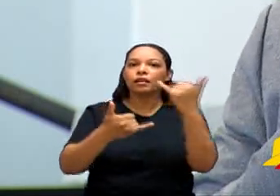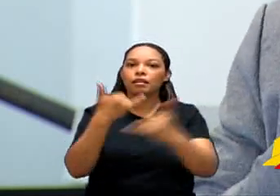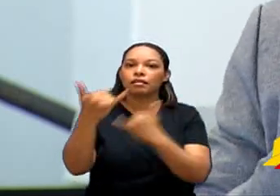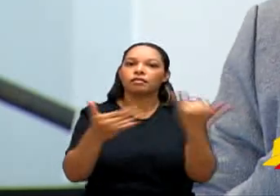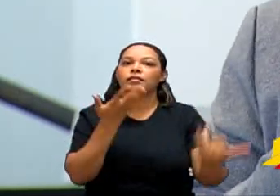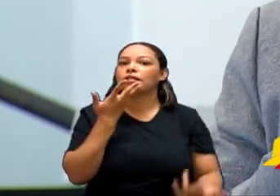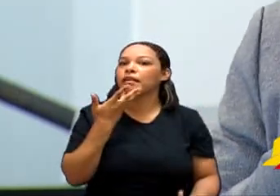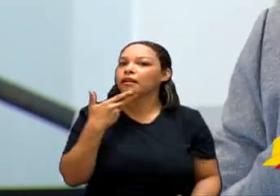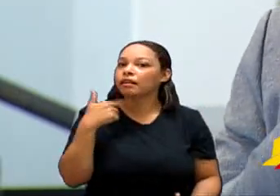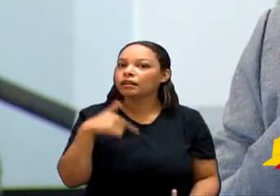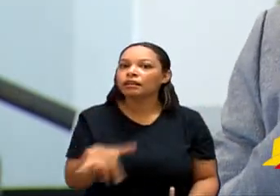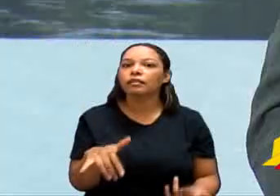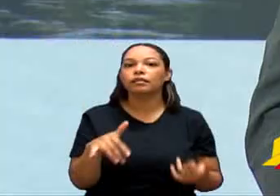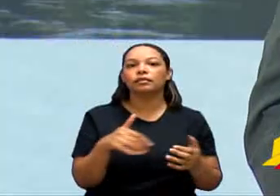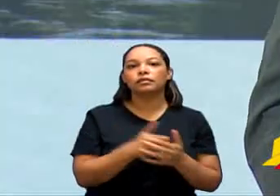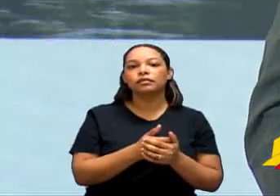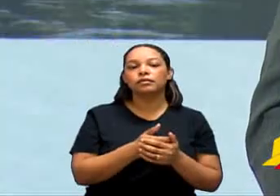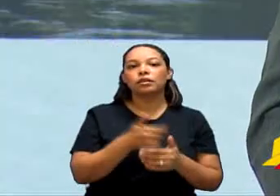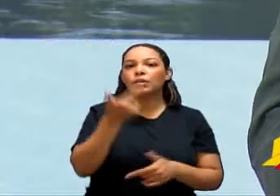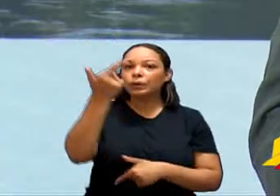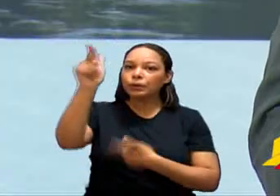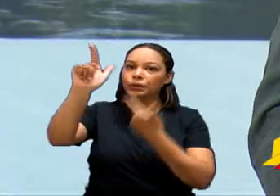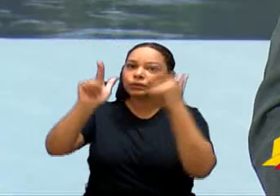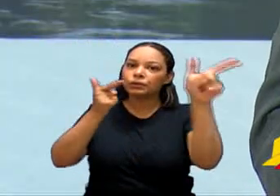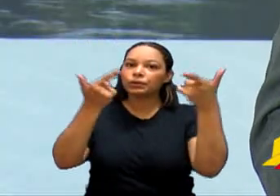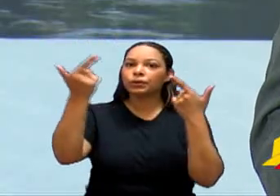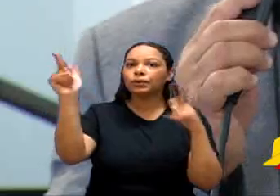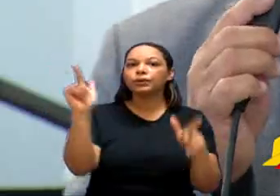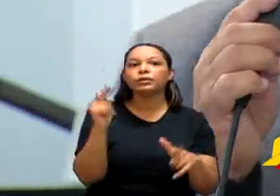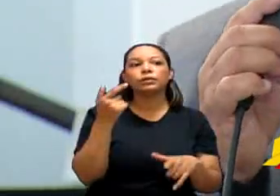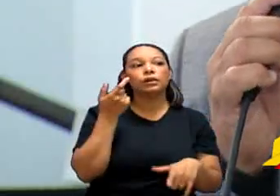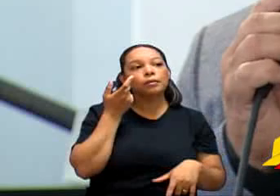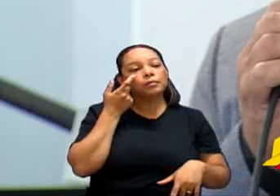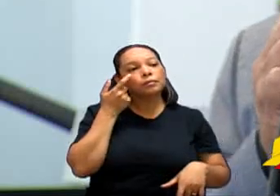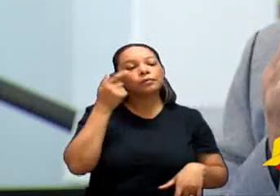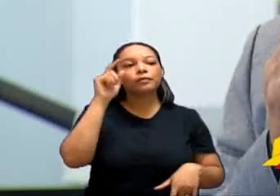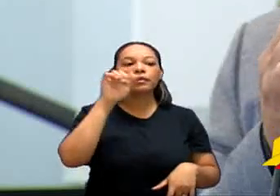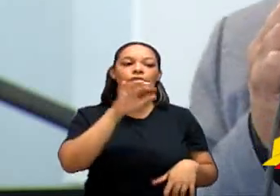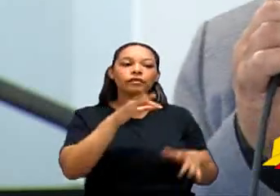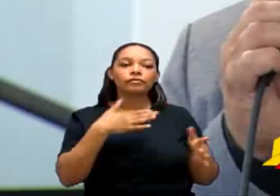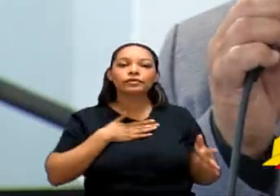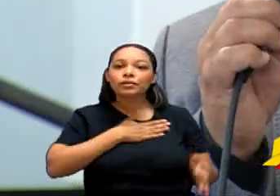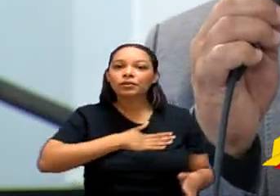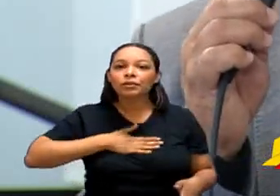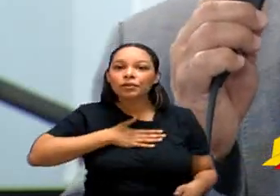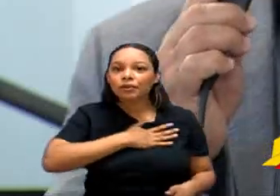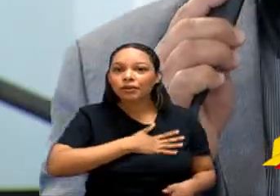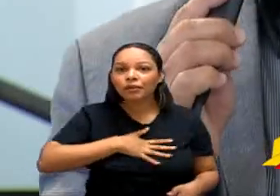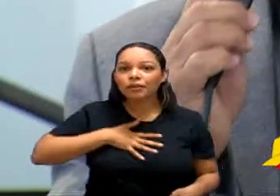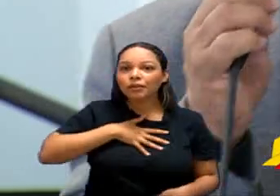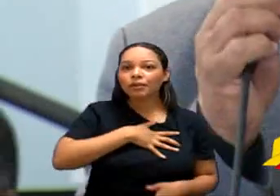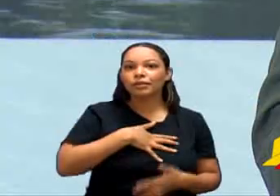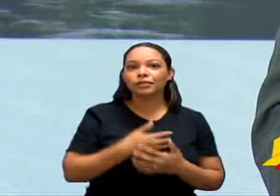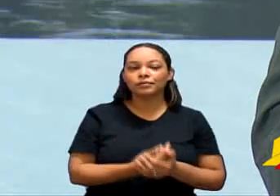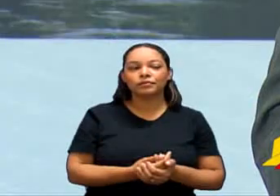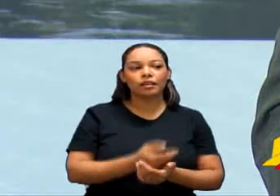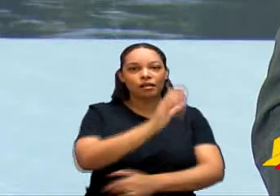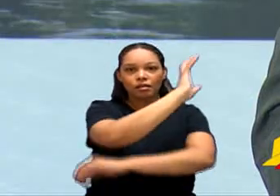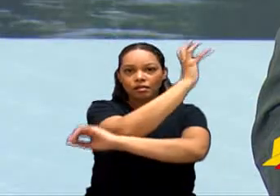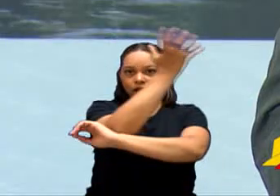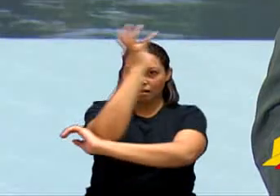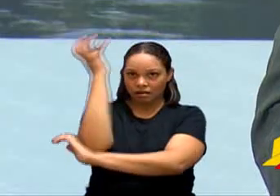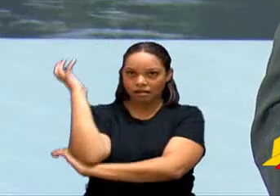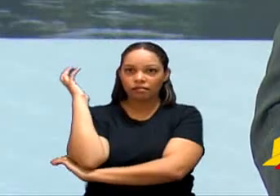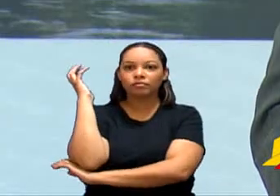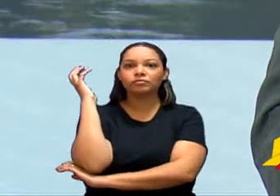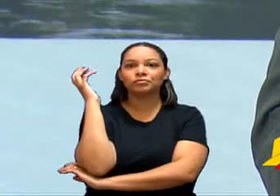qual um playground, outros atrativos qual área, ali. Fausto? Junto com a Feira da Barganha, nessa mesma área. Área arborizada? Isso. Tá aqui,